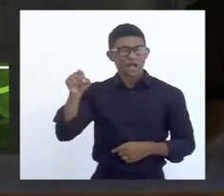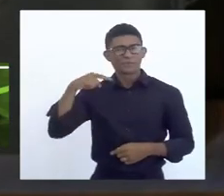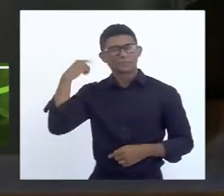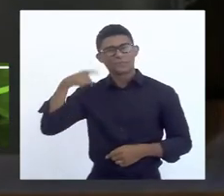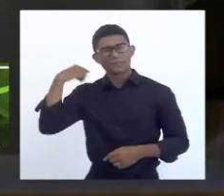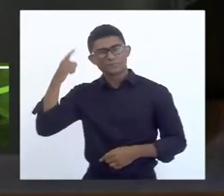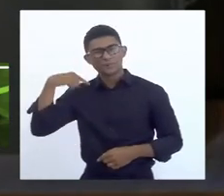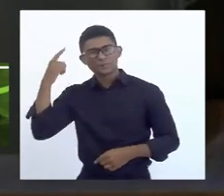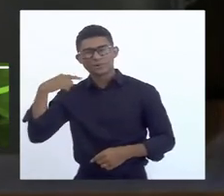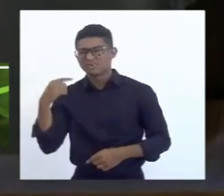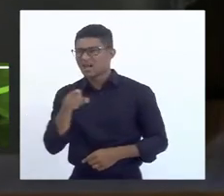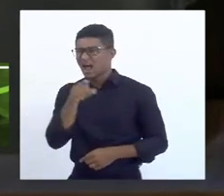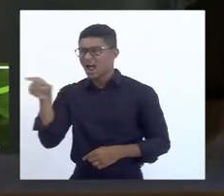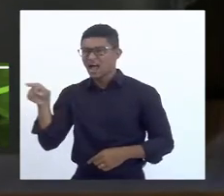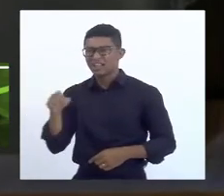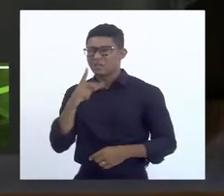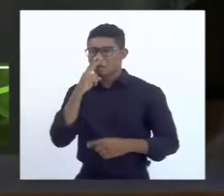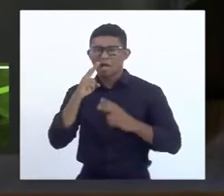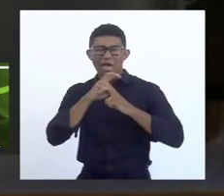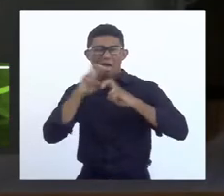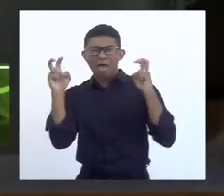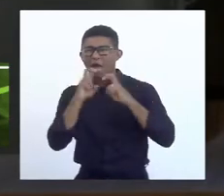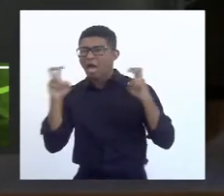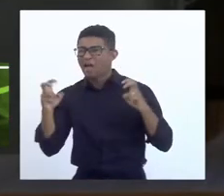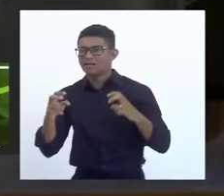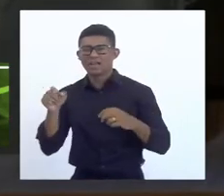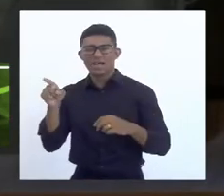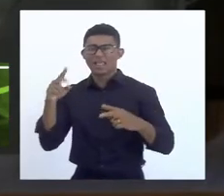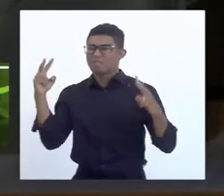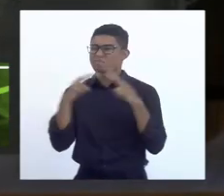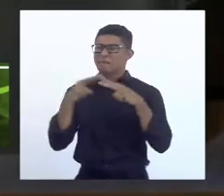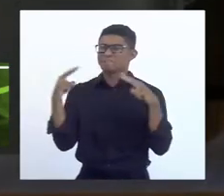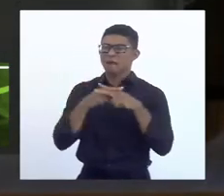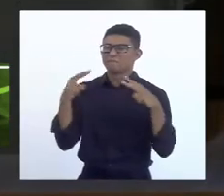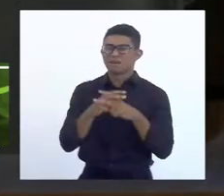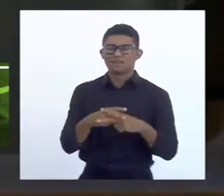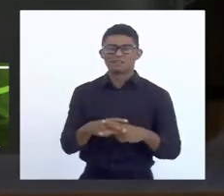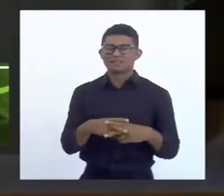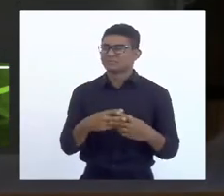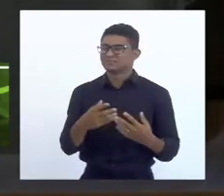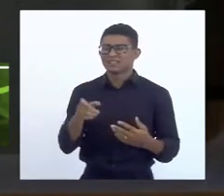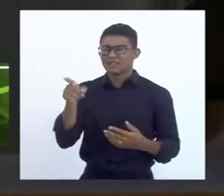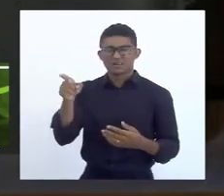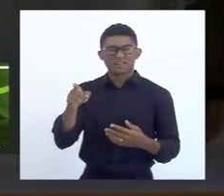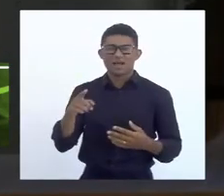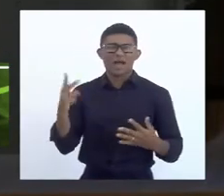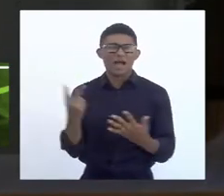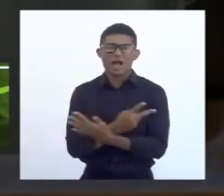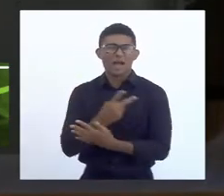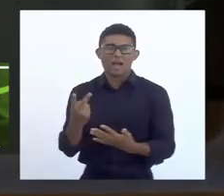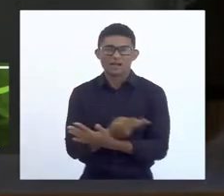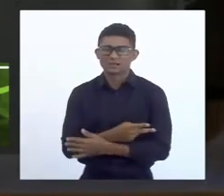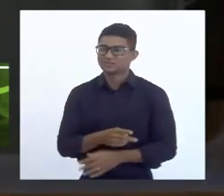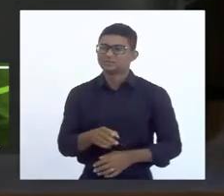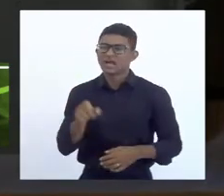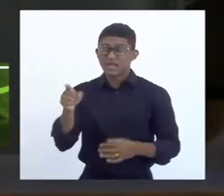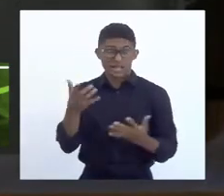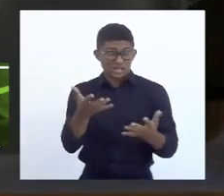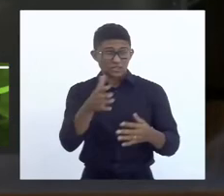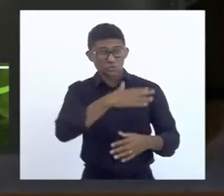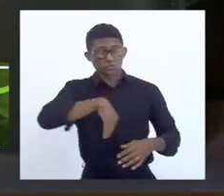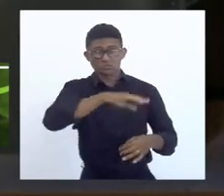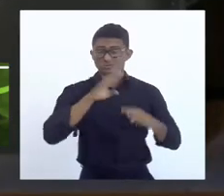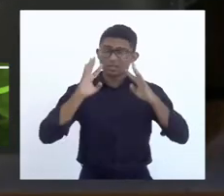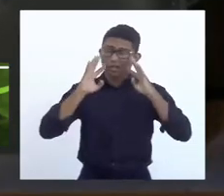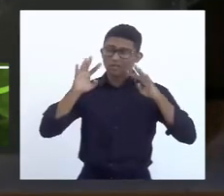louca, histérica, barraqueira. Falam que a gente só quer aparecer, que a gente só quer palanque, mas a